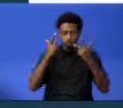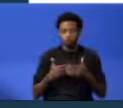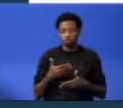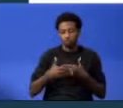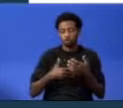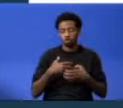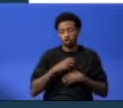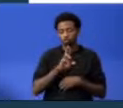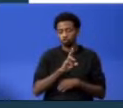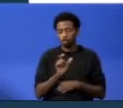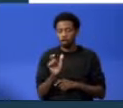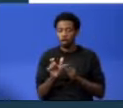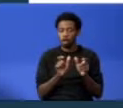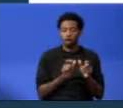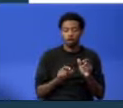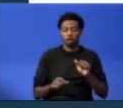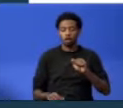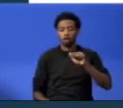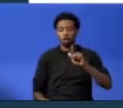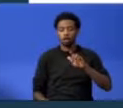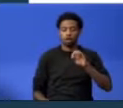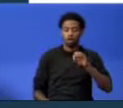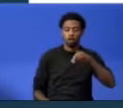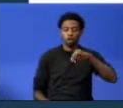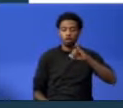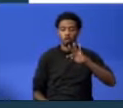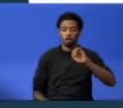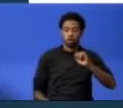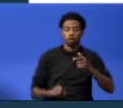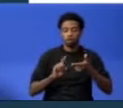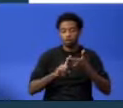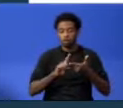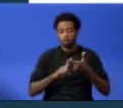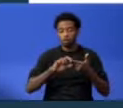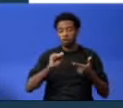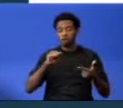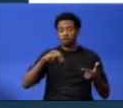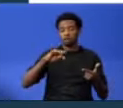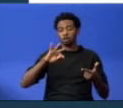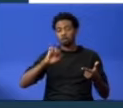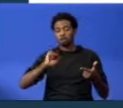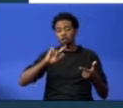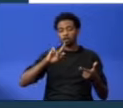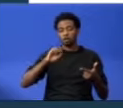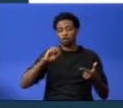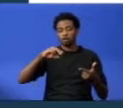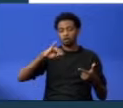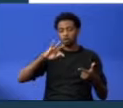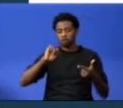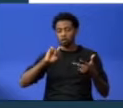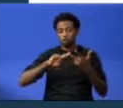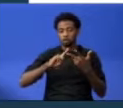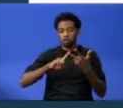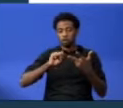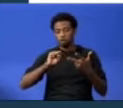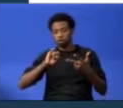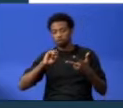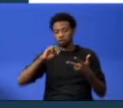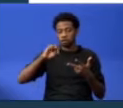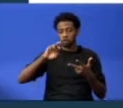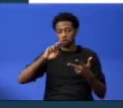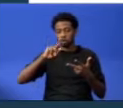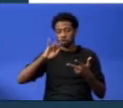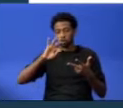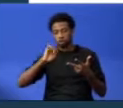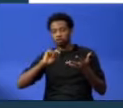função, você classificar agonista, antagonista, sinergista e estabilizador. E uma das formas bem interessantes de a gente